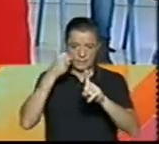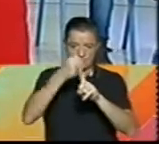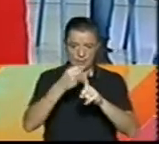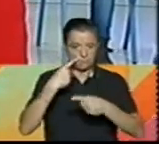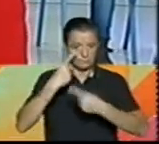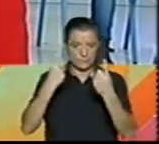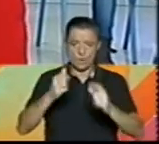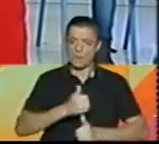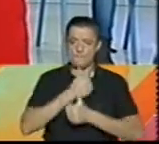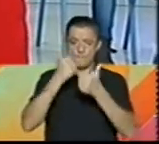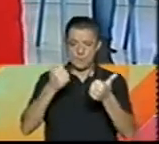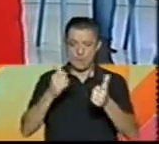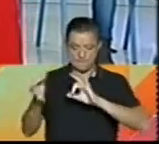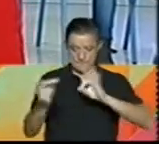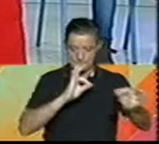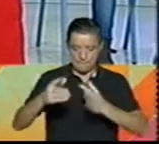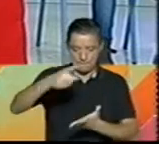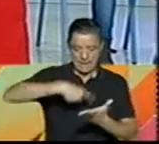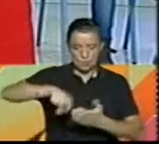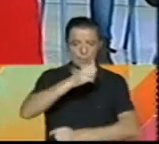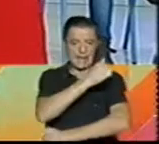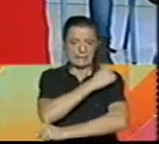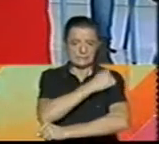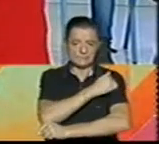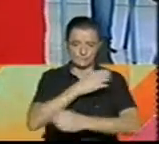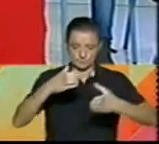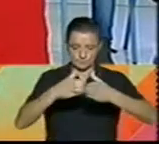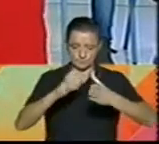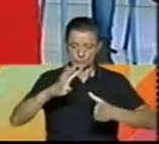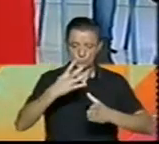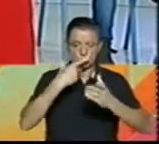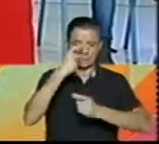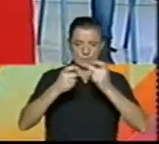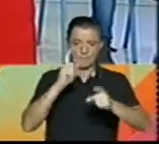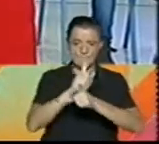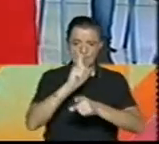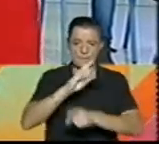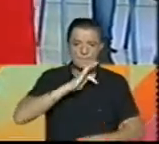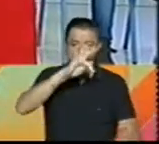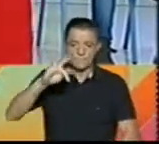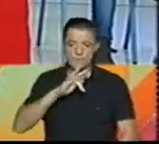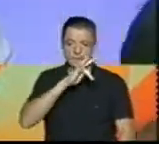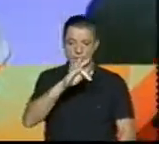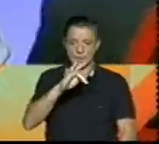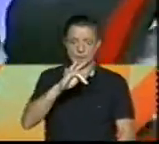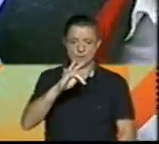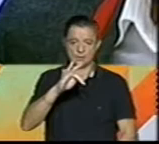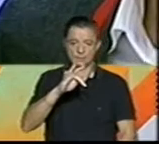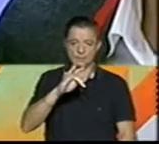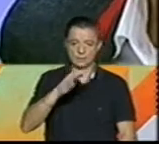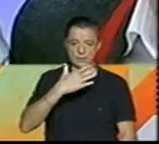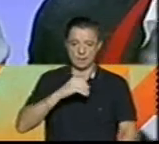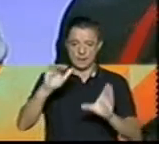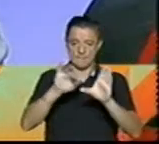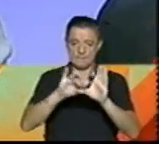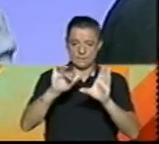demonstrar qual é a melhor na preparação de pratos caseiros. Então, procuramos equipas com 4 elementos da mesma família. Queres participar?